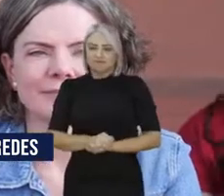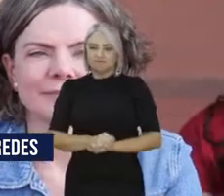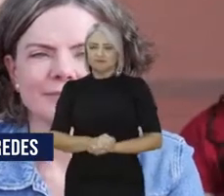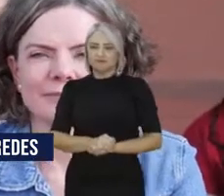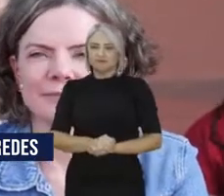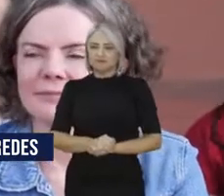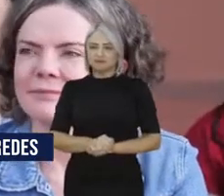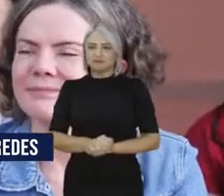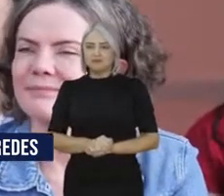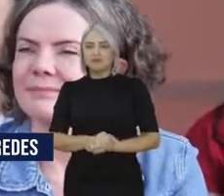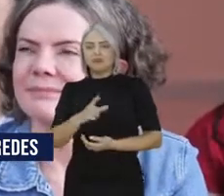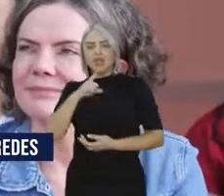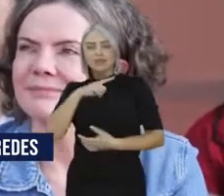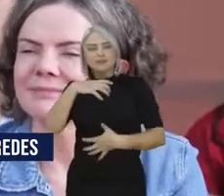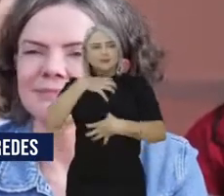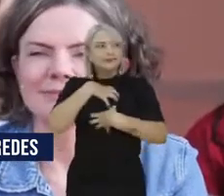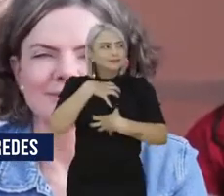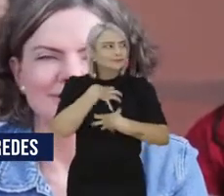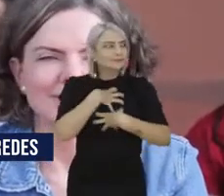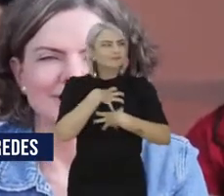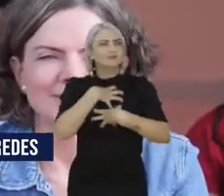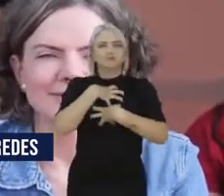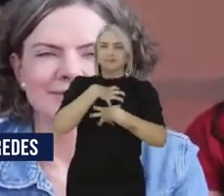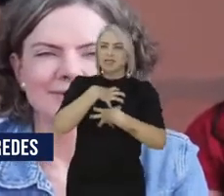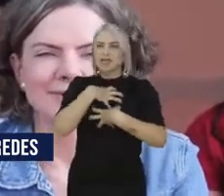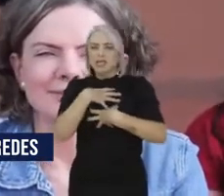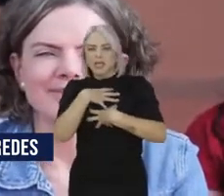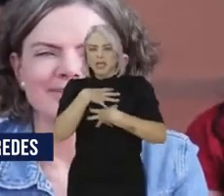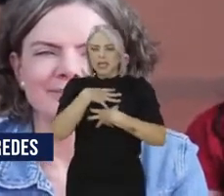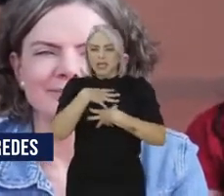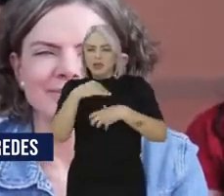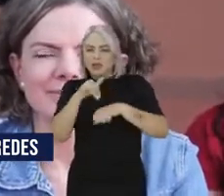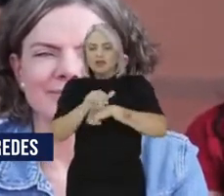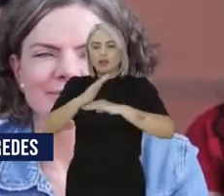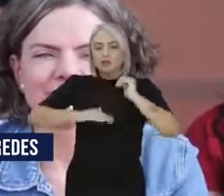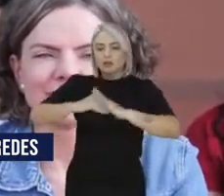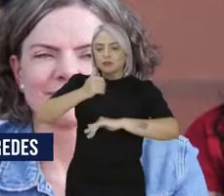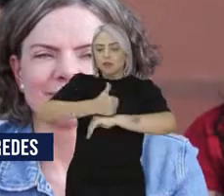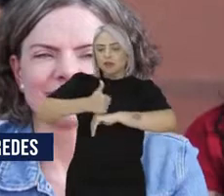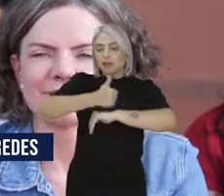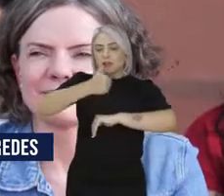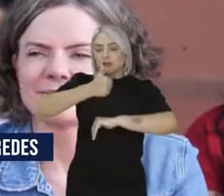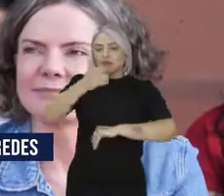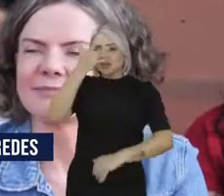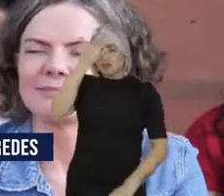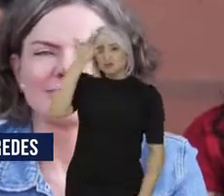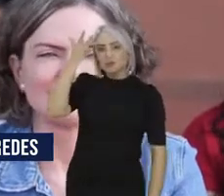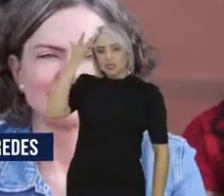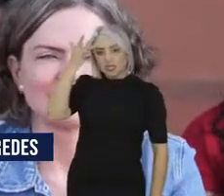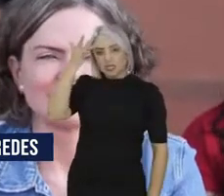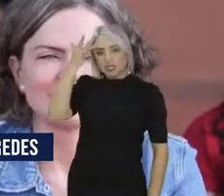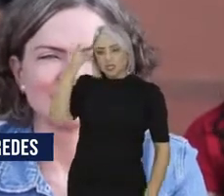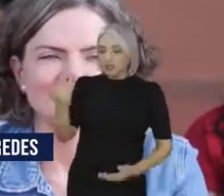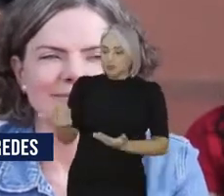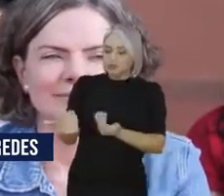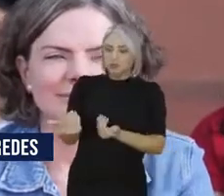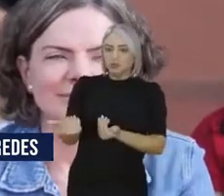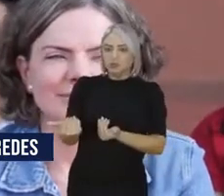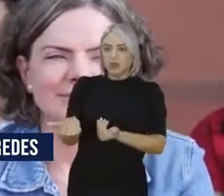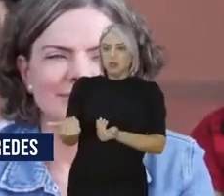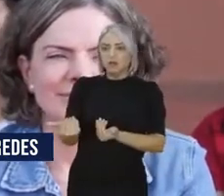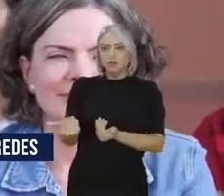A gente sente muito um déficit de profissionais da saúde mental para os jovens, não só para os jovens, mas para todo mundo